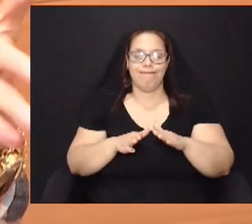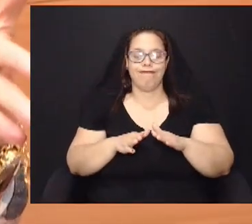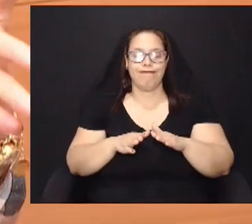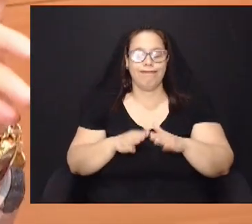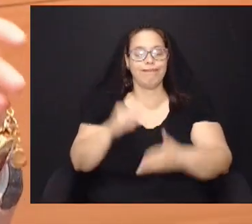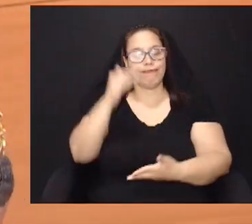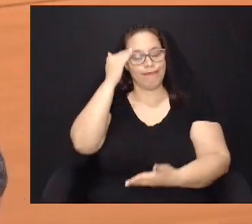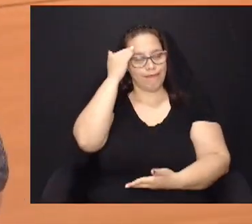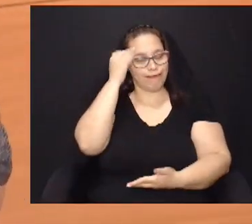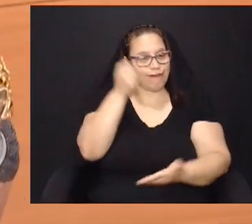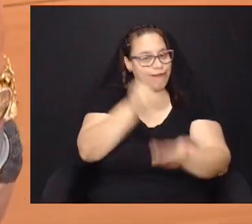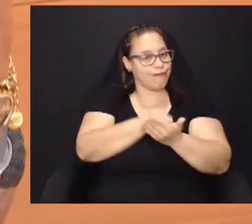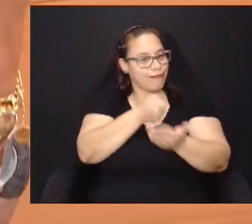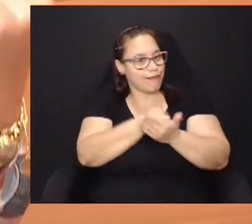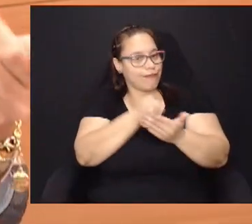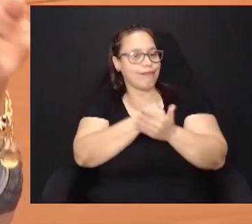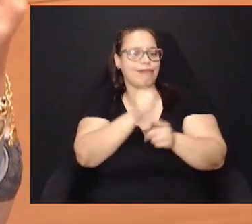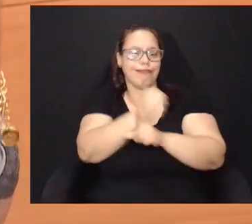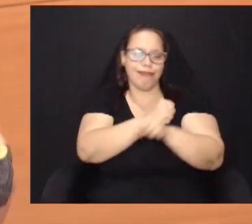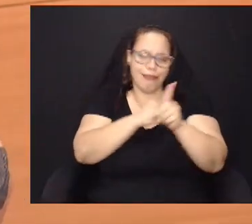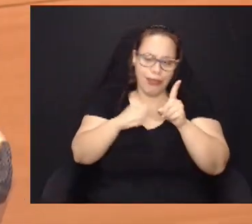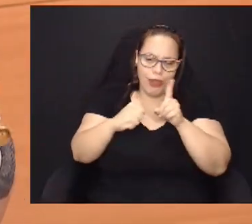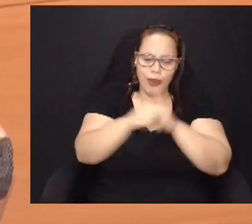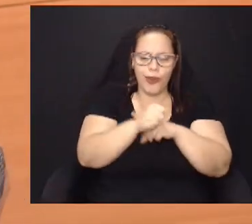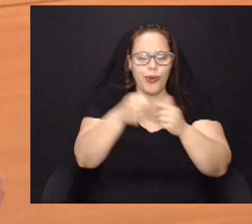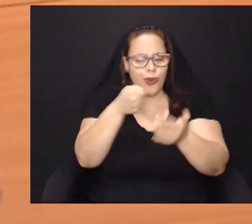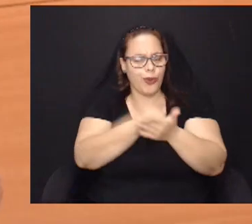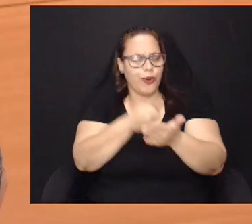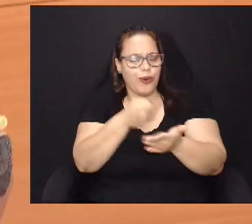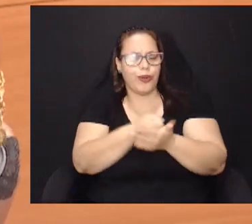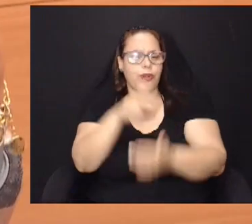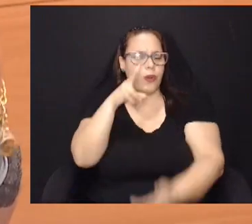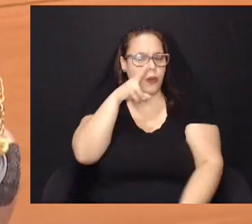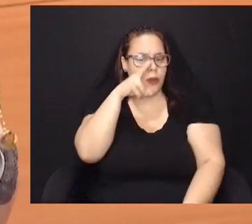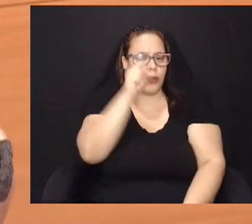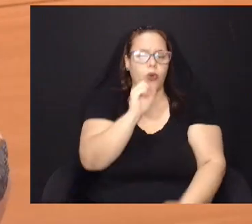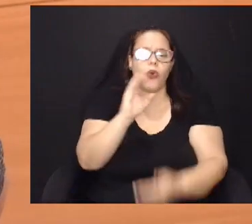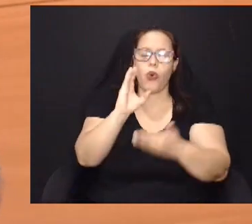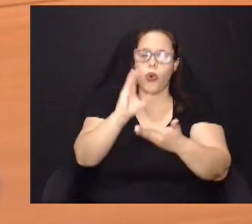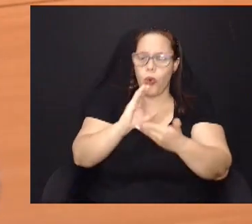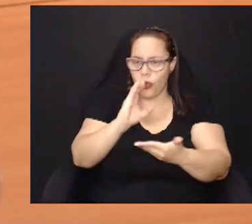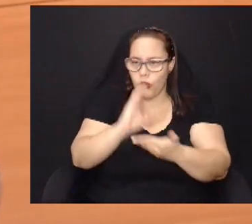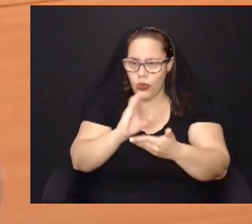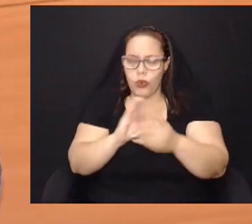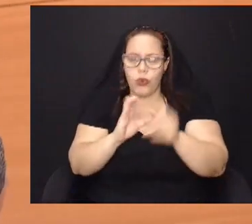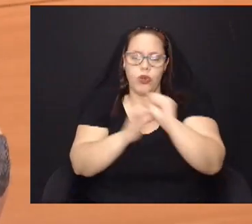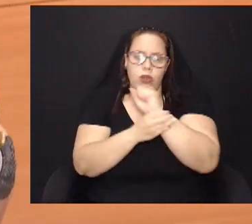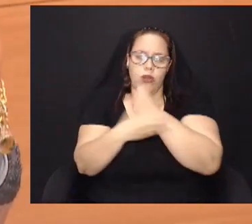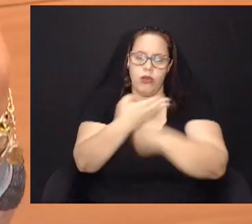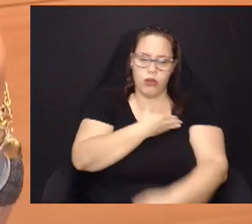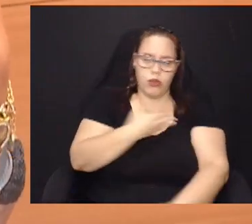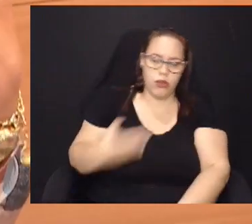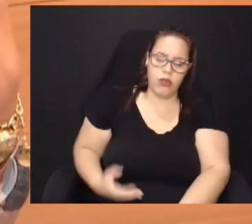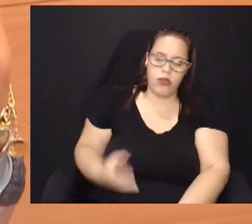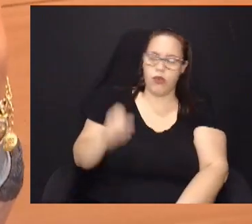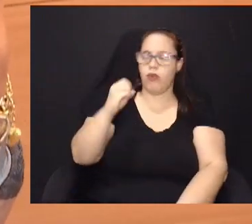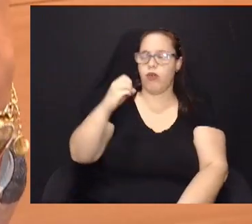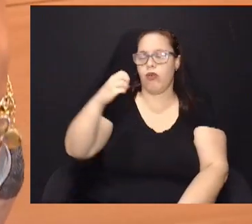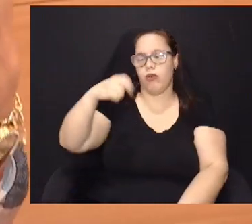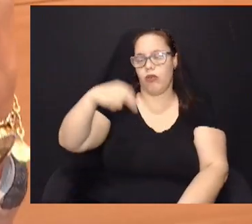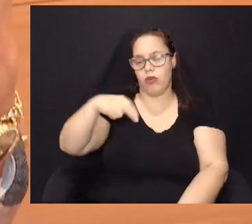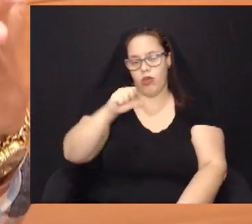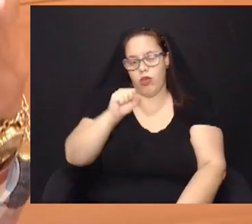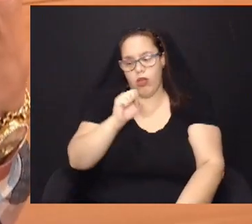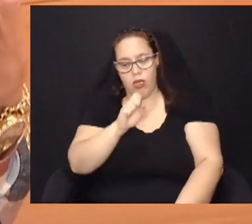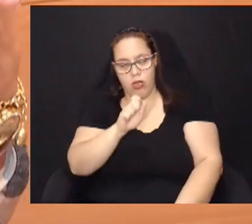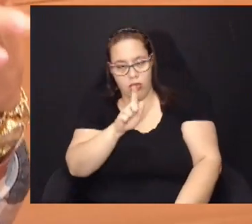uma cobrança da sociedade, temos uma cobrança muito forte do Conselho de Segurança, do CONSEG. Então, é uma forma assim, de